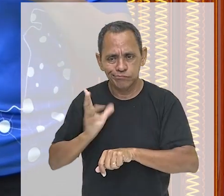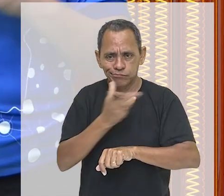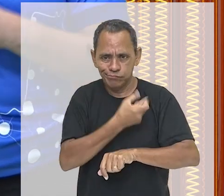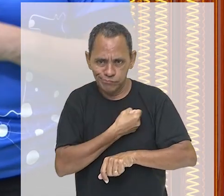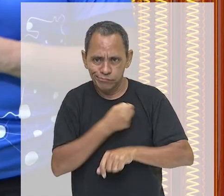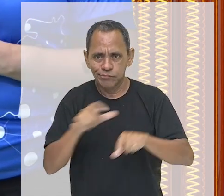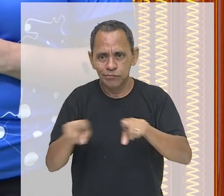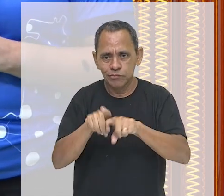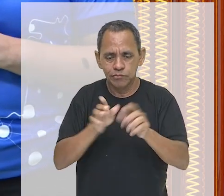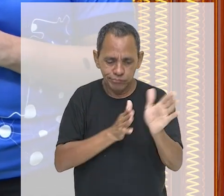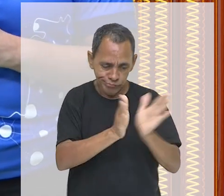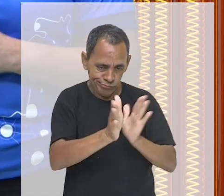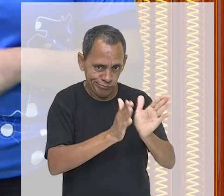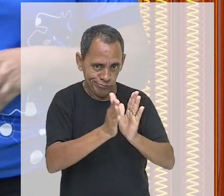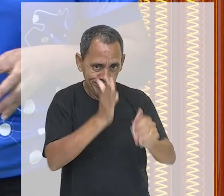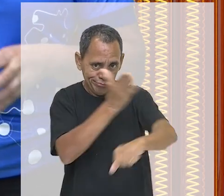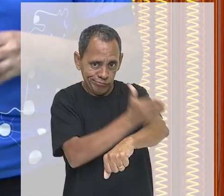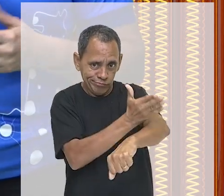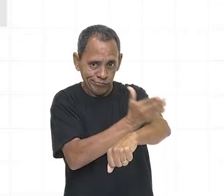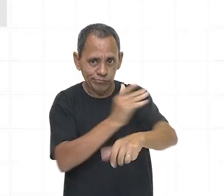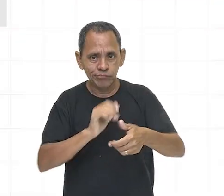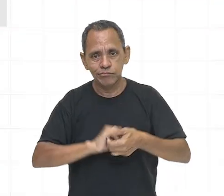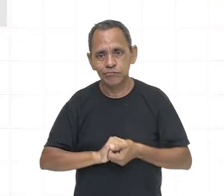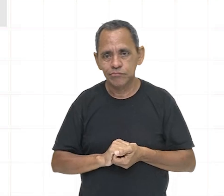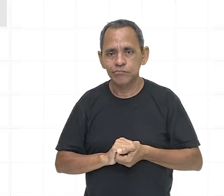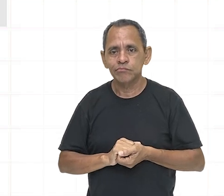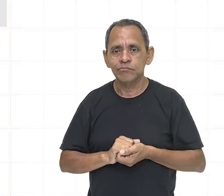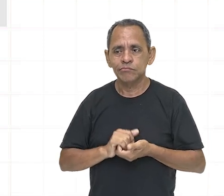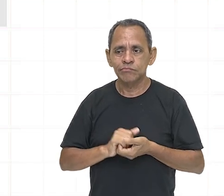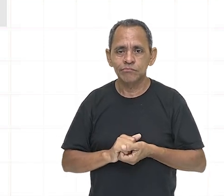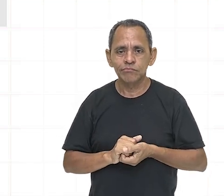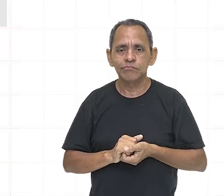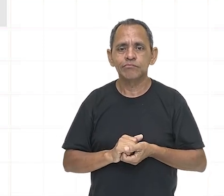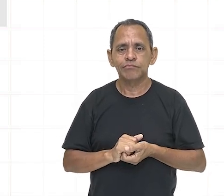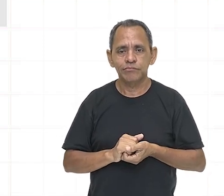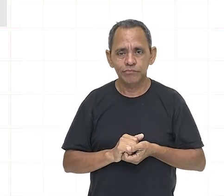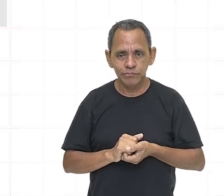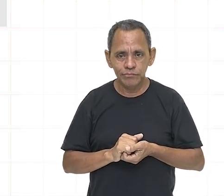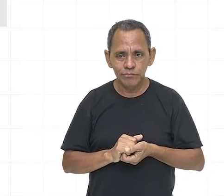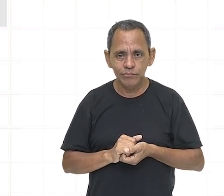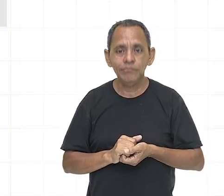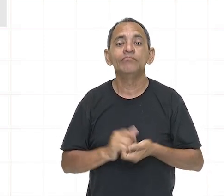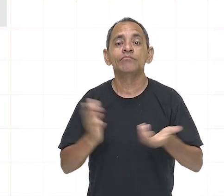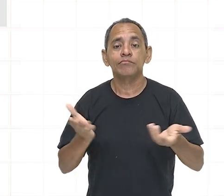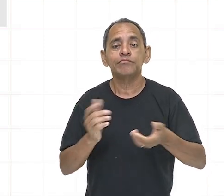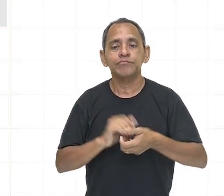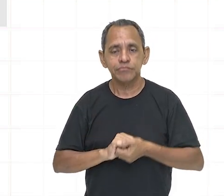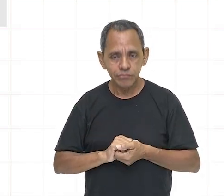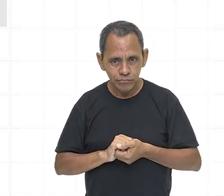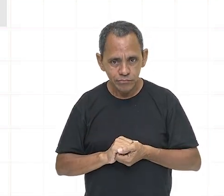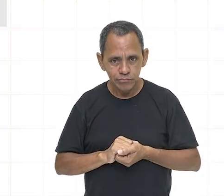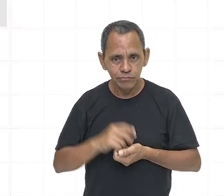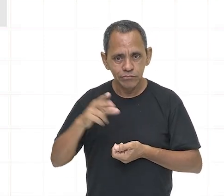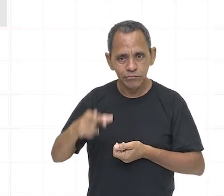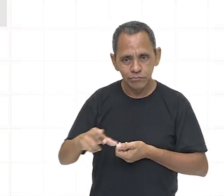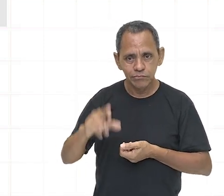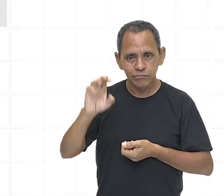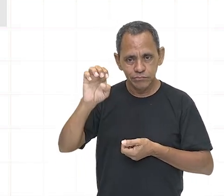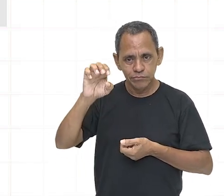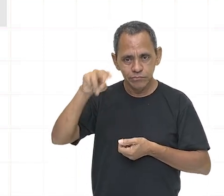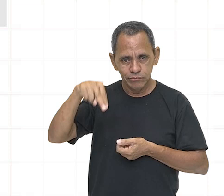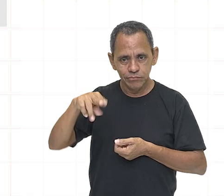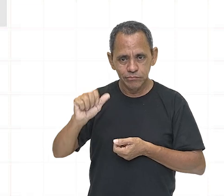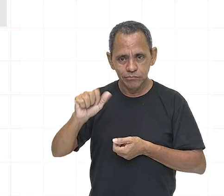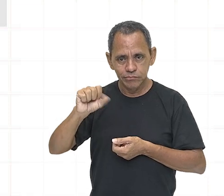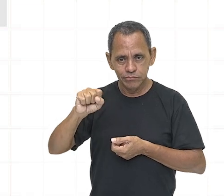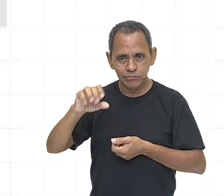isso no período da Idade Média. Já no Renascimento e com a Revolução Industrial, no Renascimento vai ter uma nova visão de